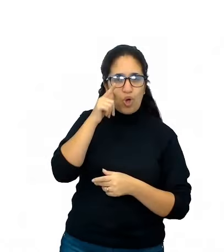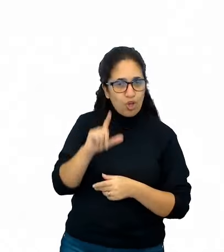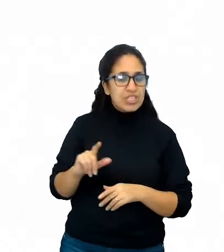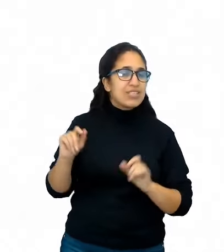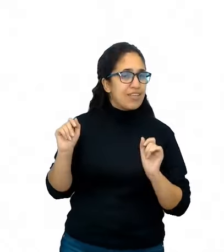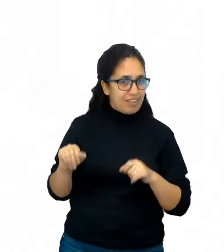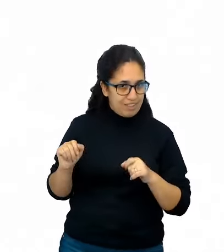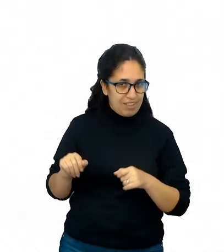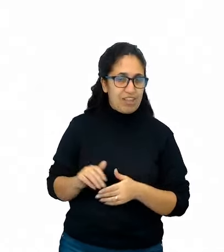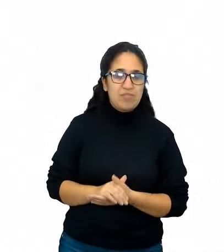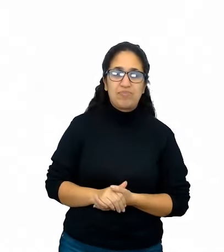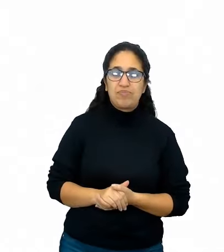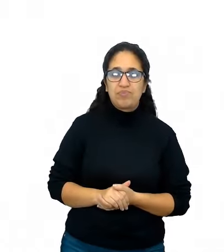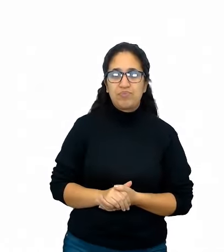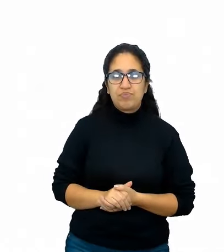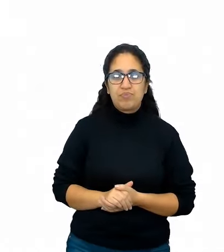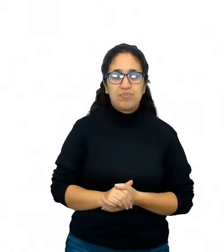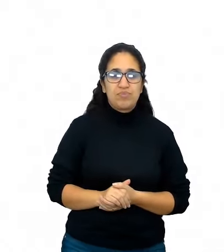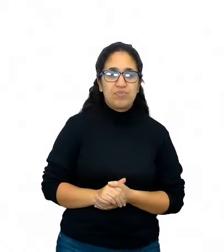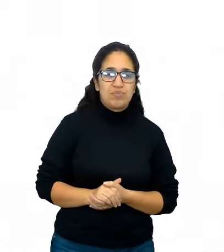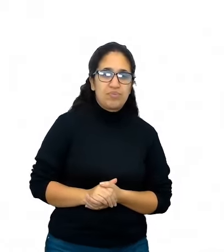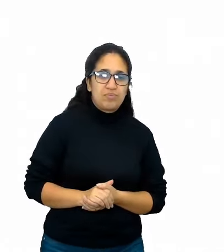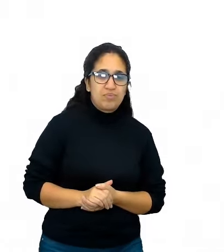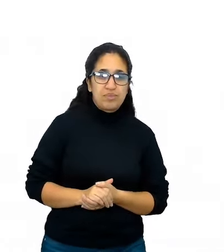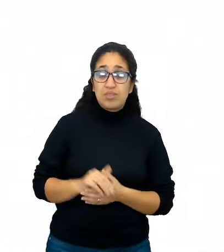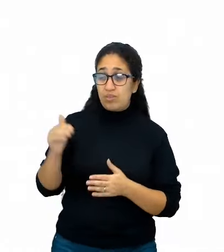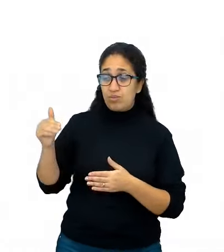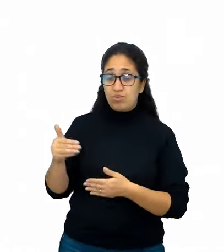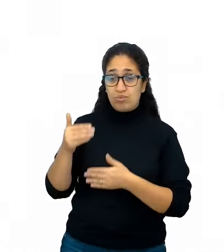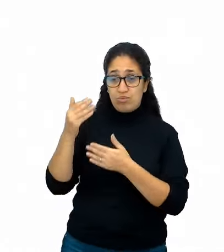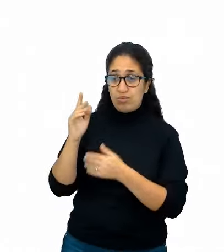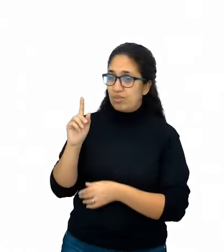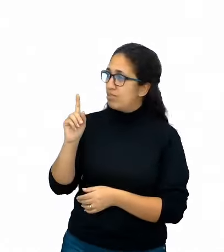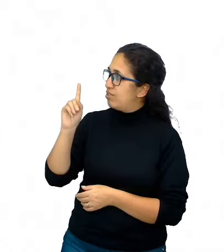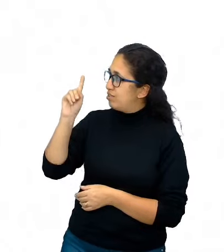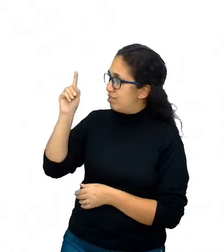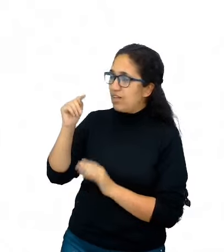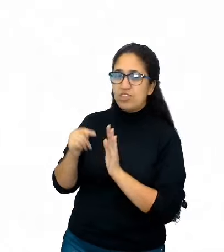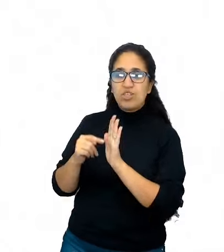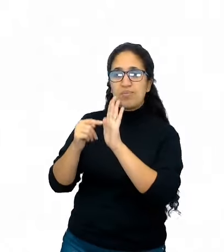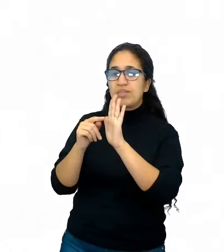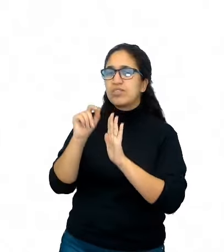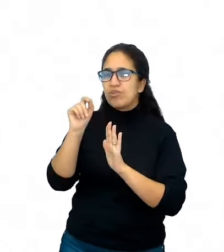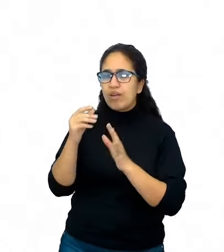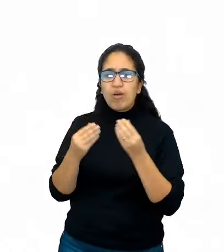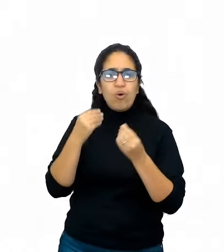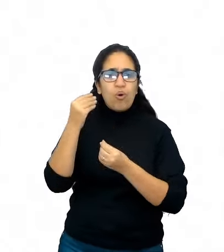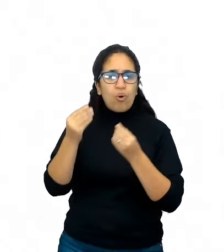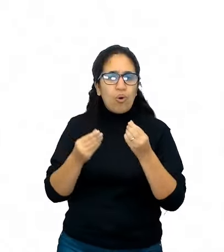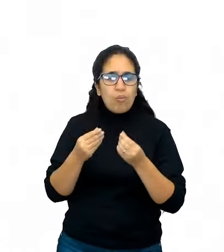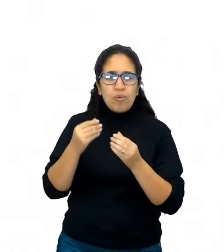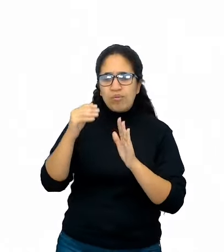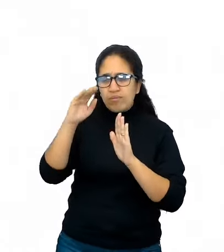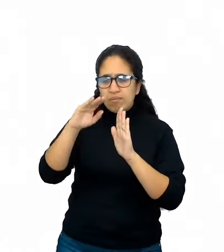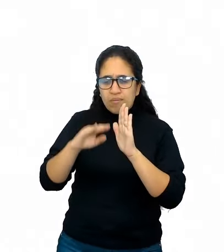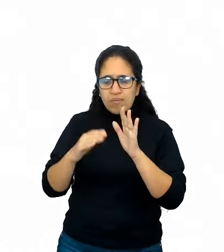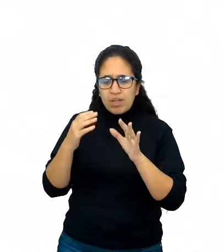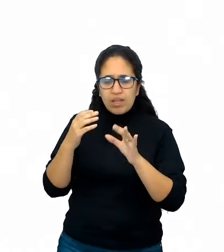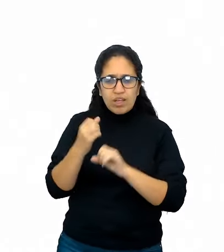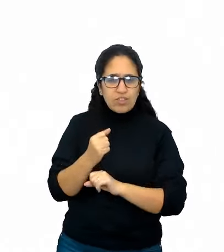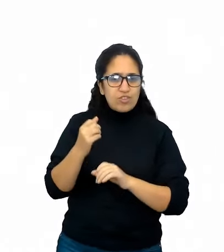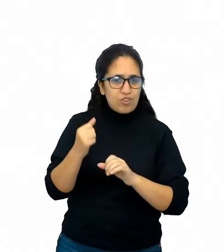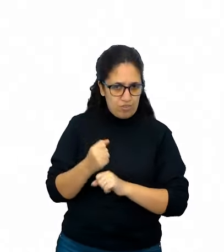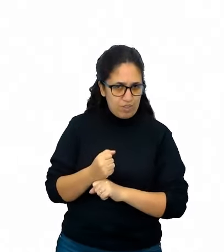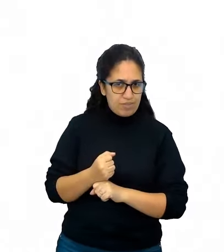executá-los eficazmente. Então, nos slides a seguir, a gente vai apresentar a resolução dessa atividade por